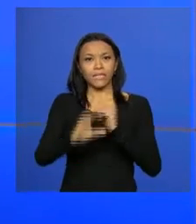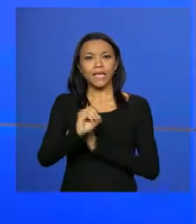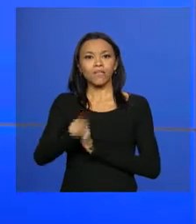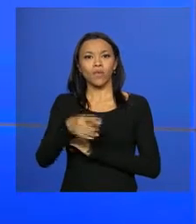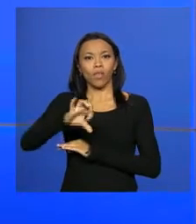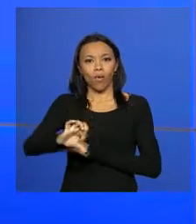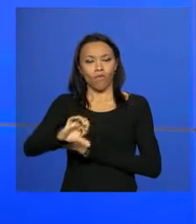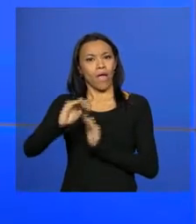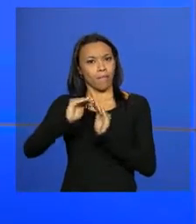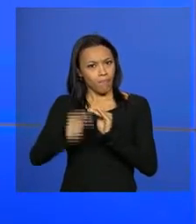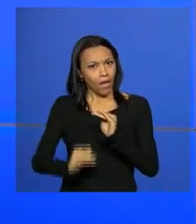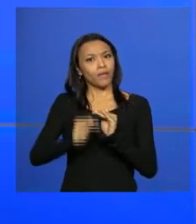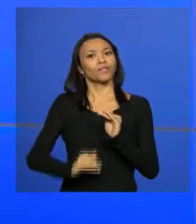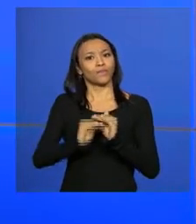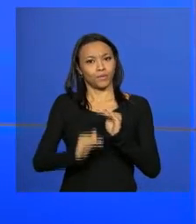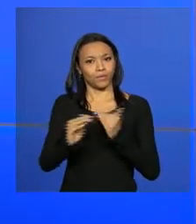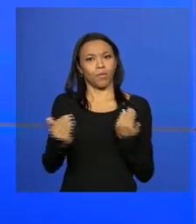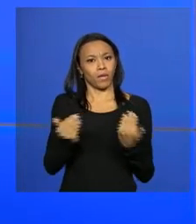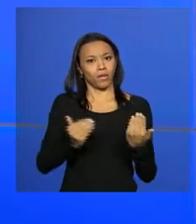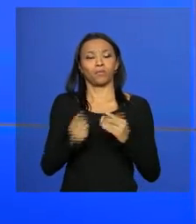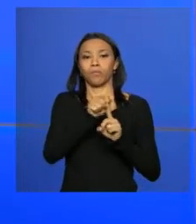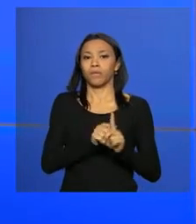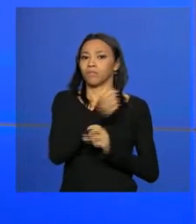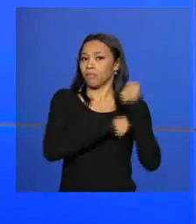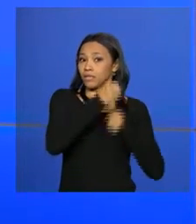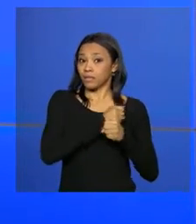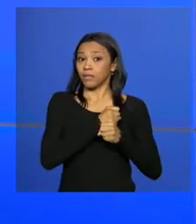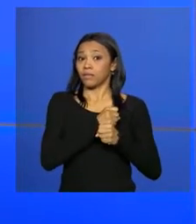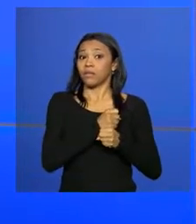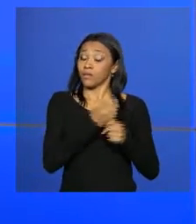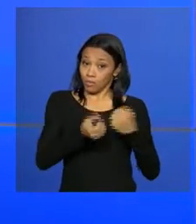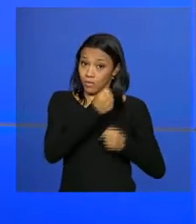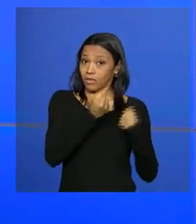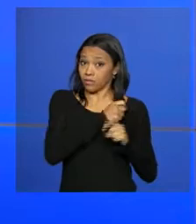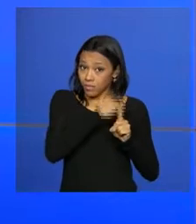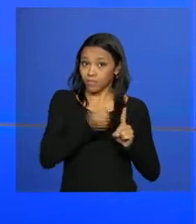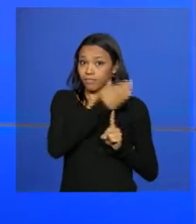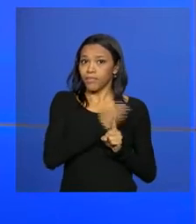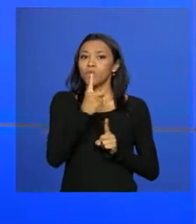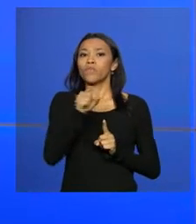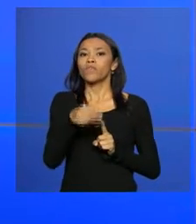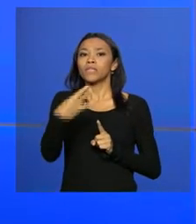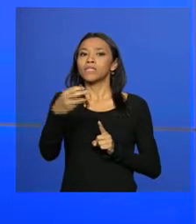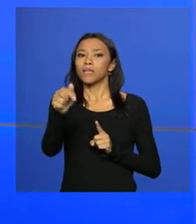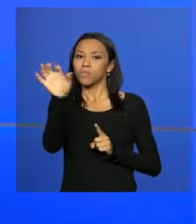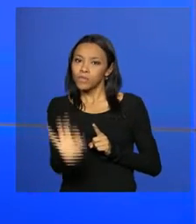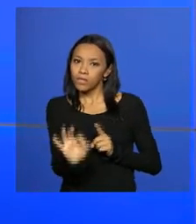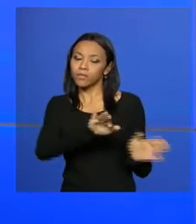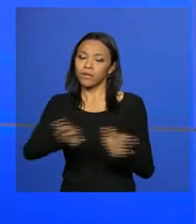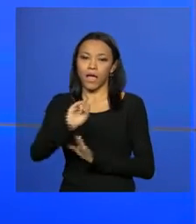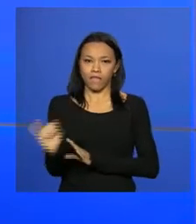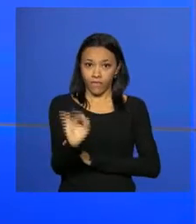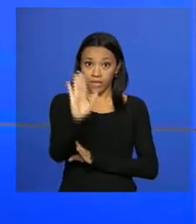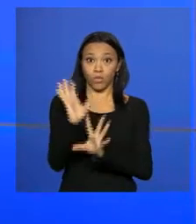0,9%, abaixo da taxa registrada no mês anterior, que foi de 1,37%. A inflação acumulada no primeiro bimestre é